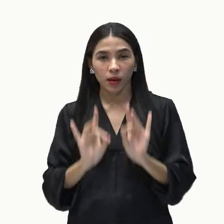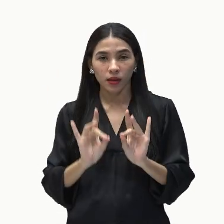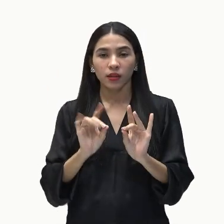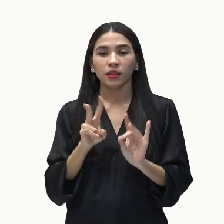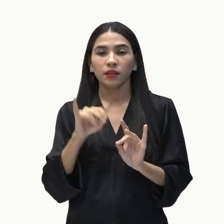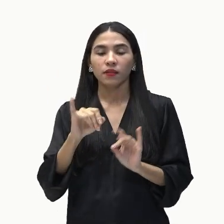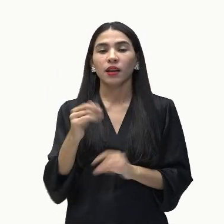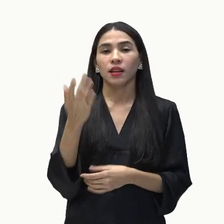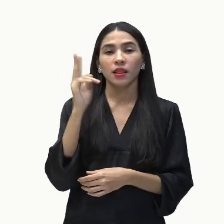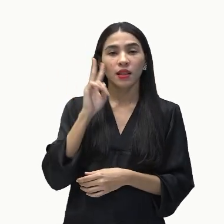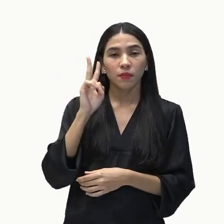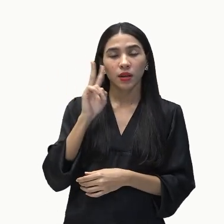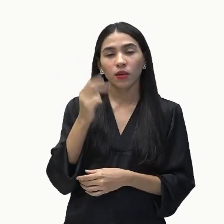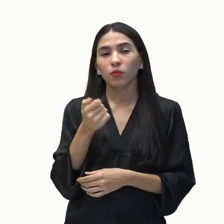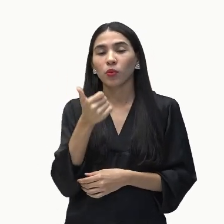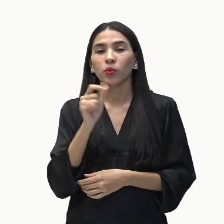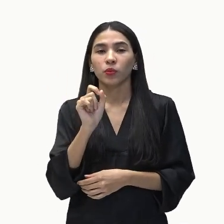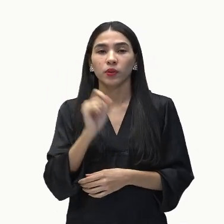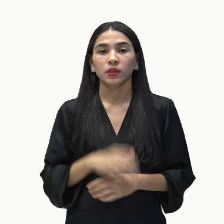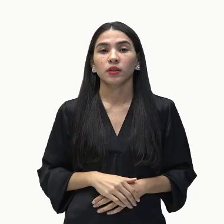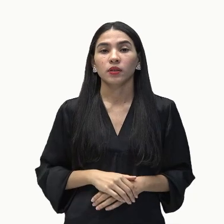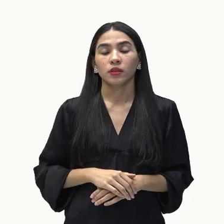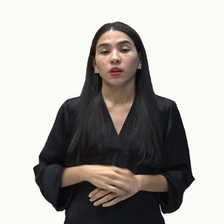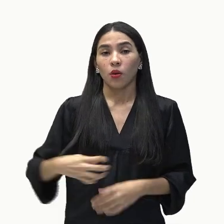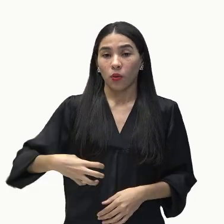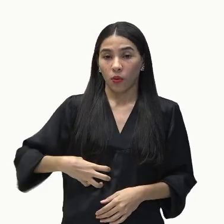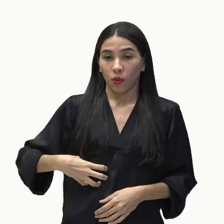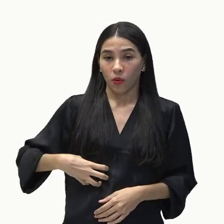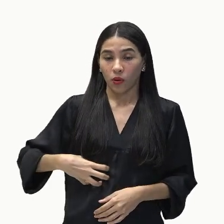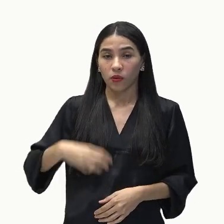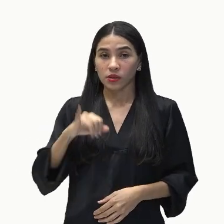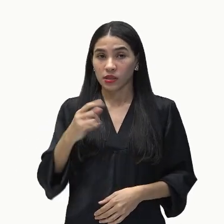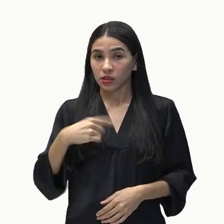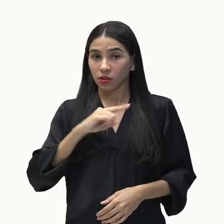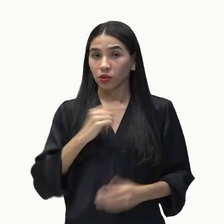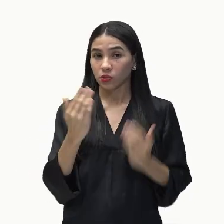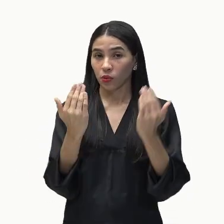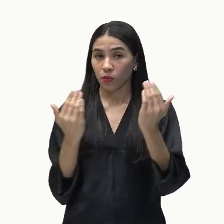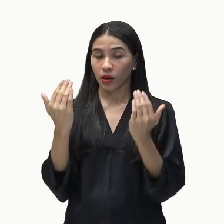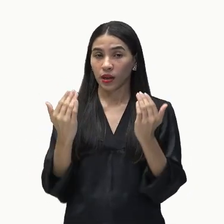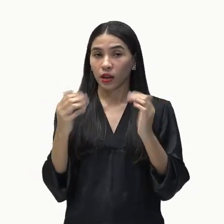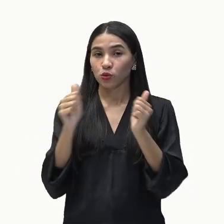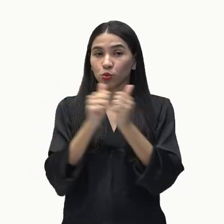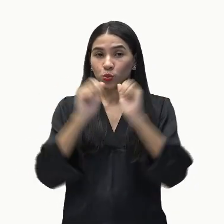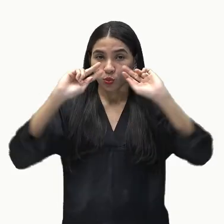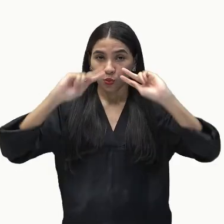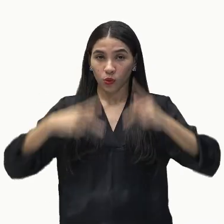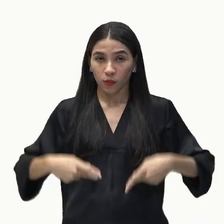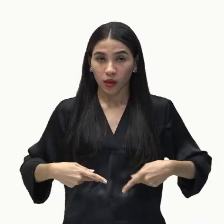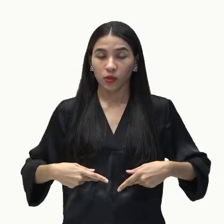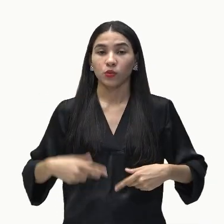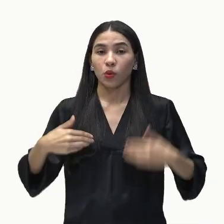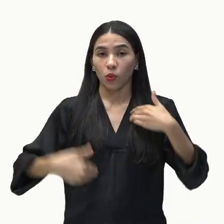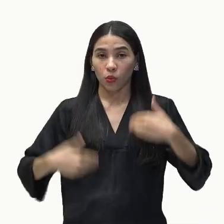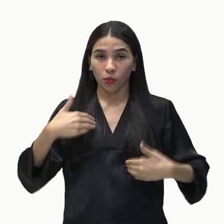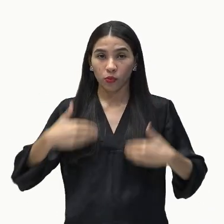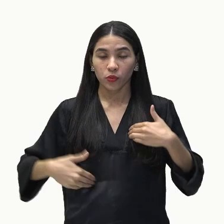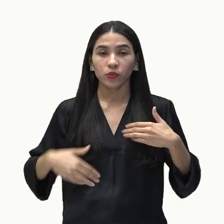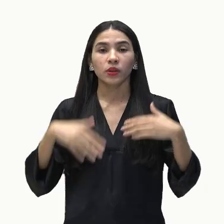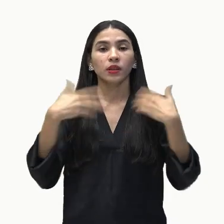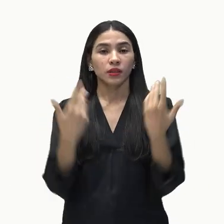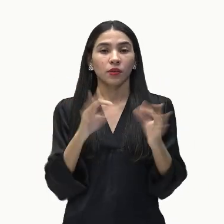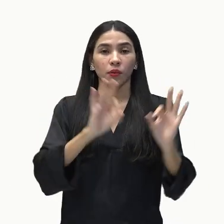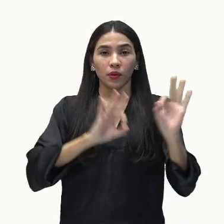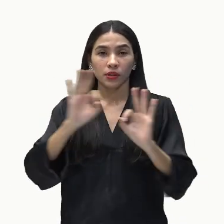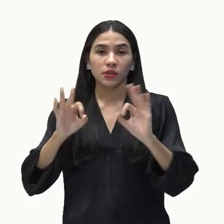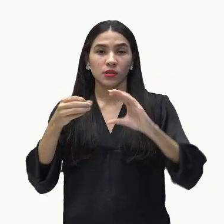um pouquinho órgãos, quando a gente faz comparação com o corpo humano. Então, essa organização celular,